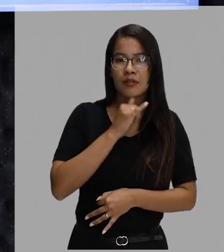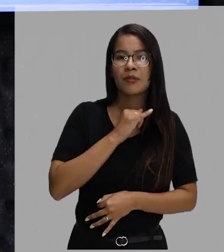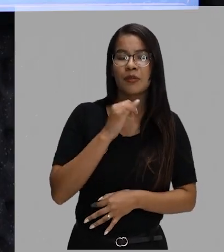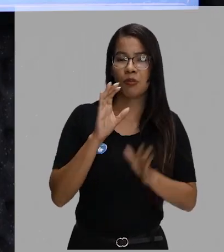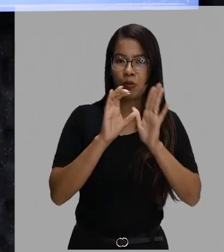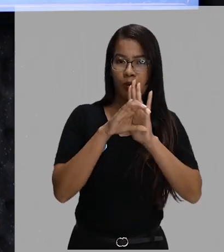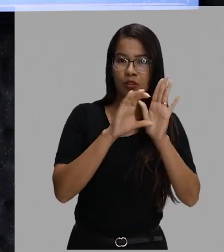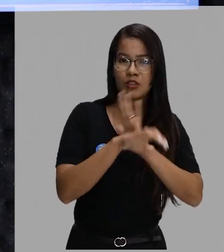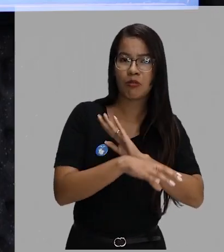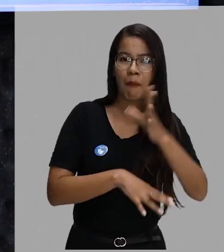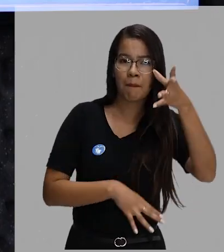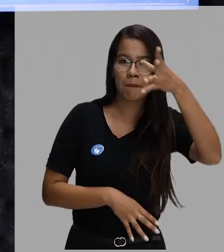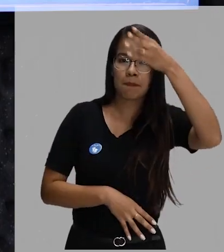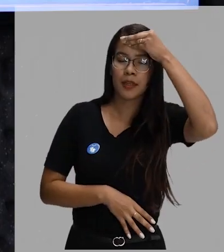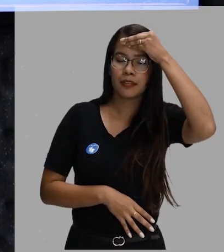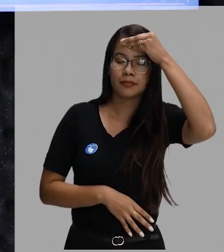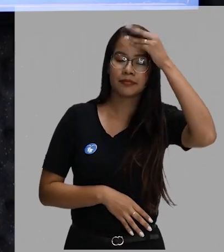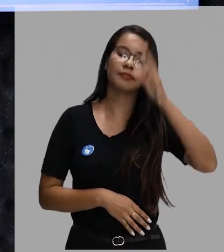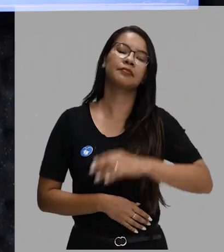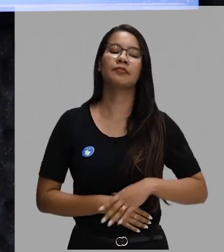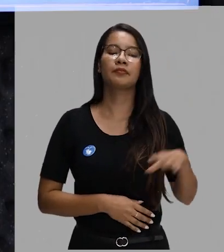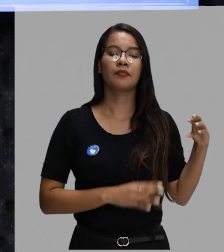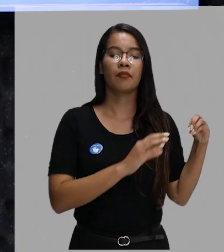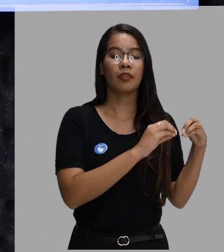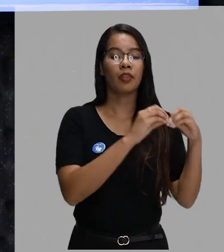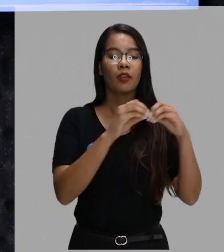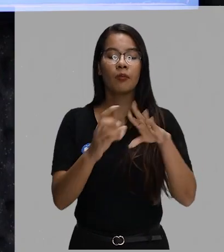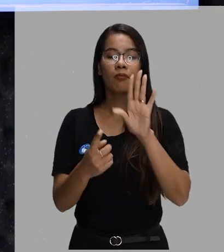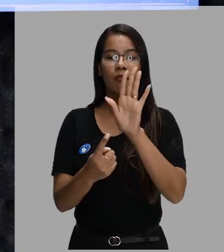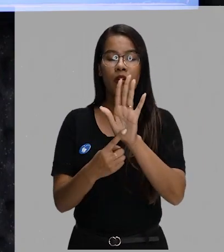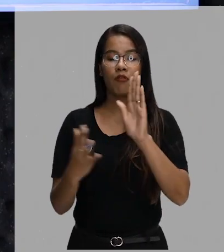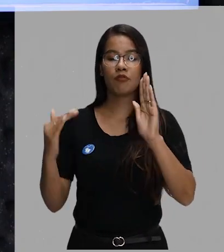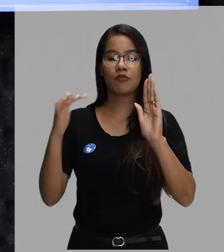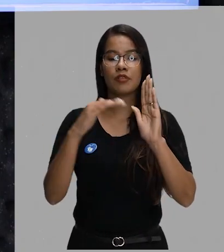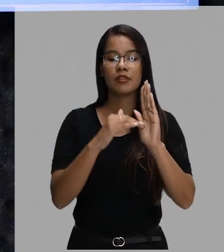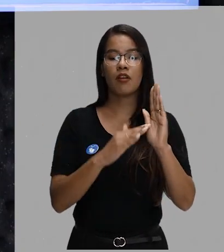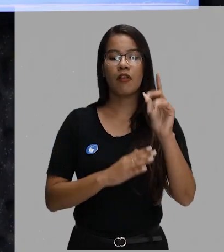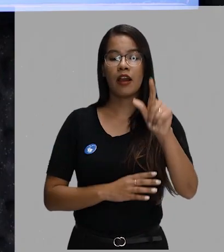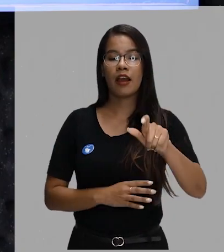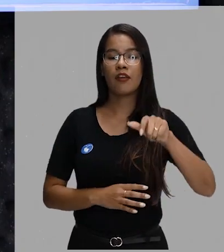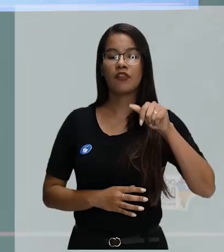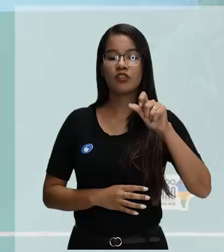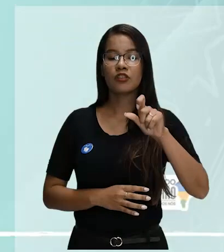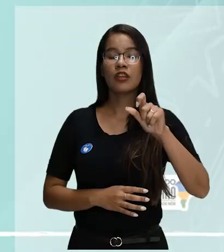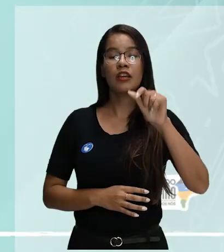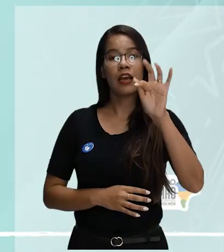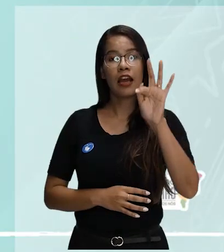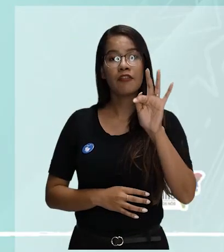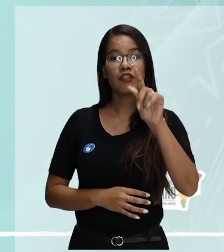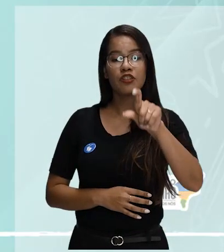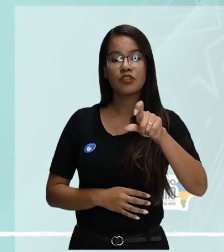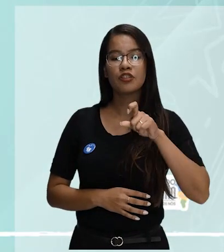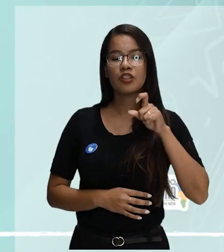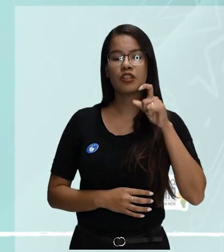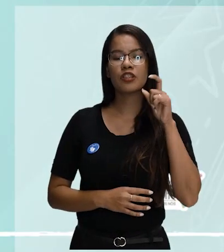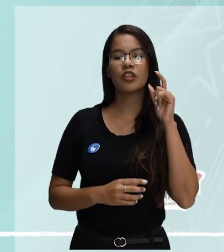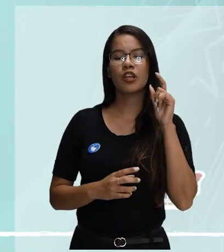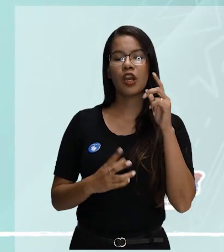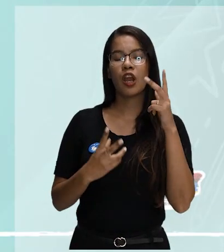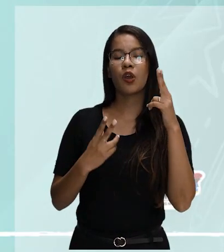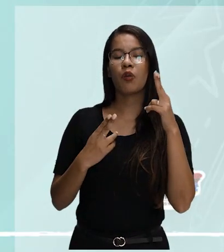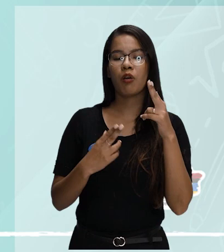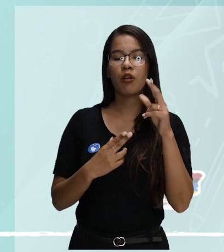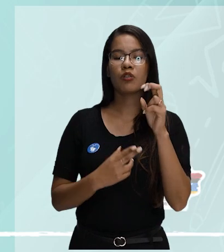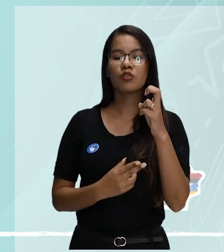claro. Tá? Olha só, eu peguei uma função f de x igual a 5x mais 2. Perceba aqui no slide que eu